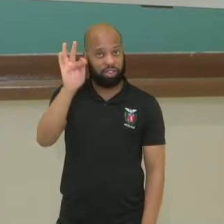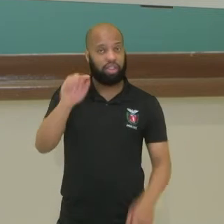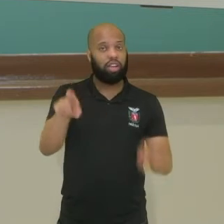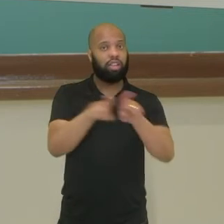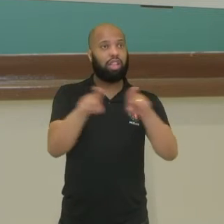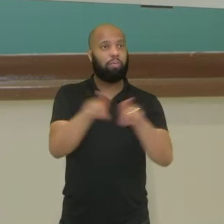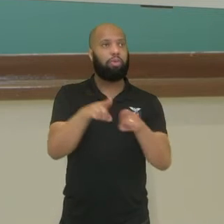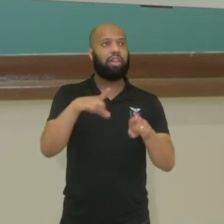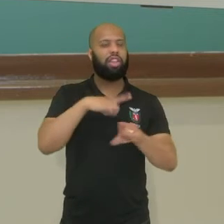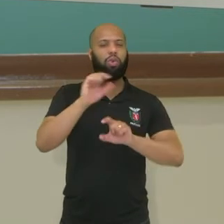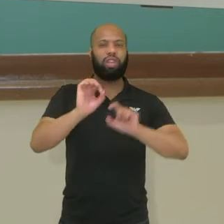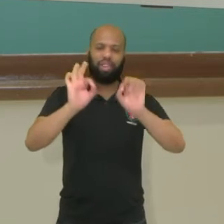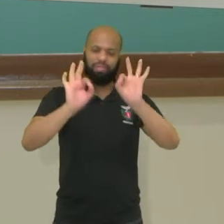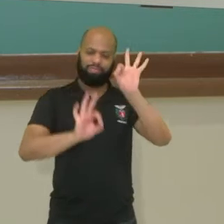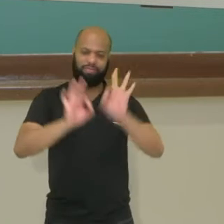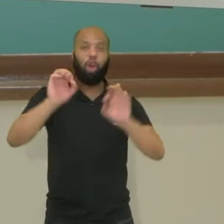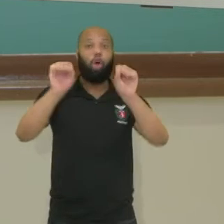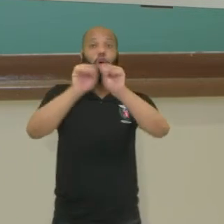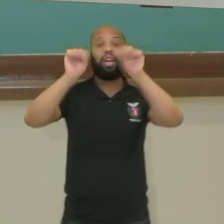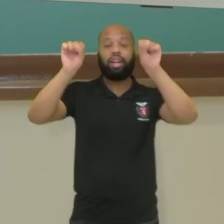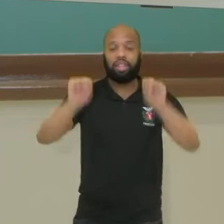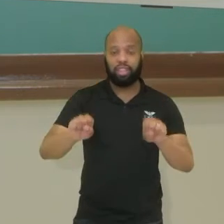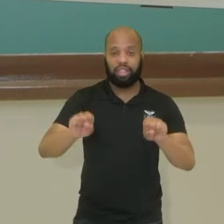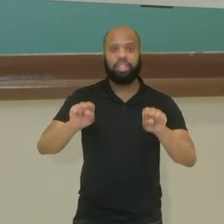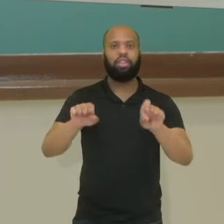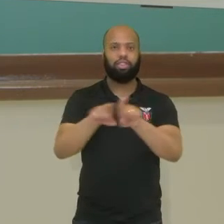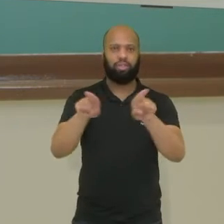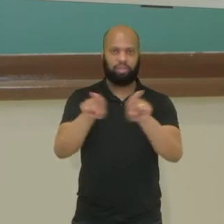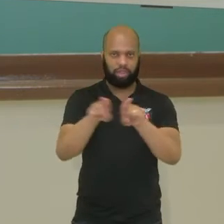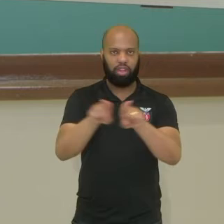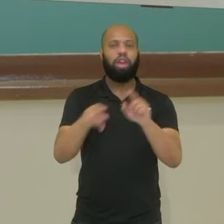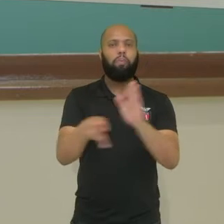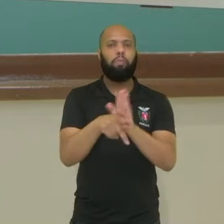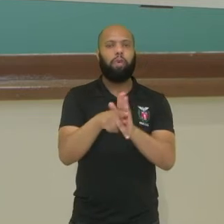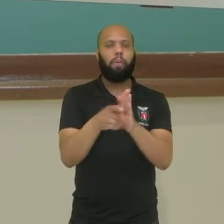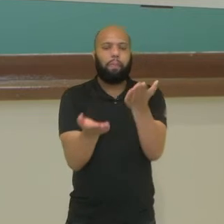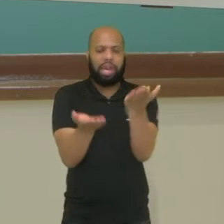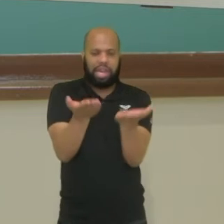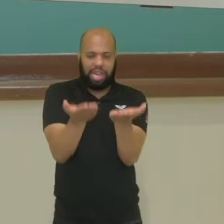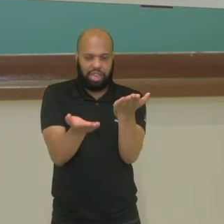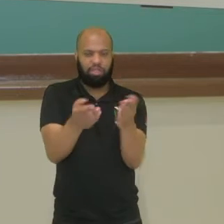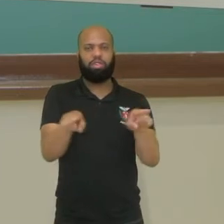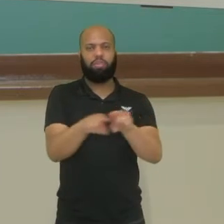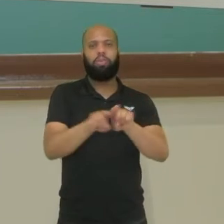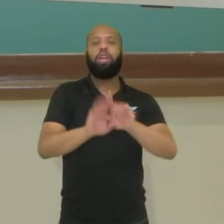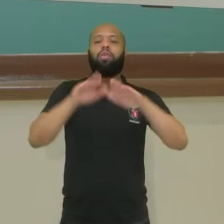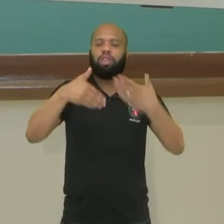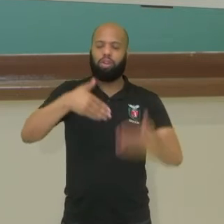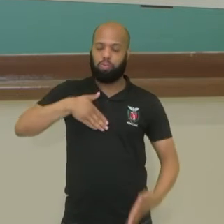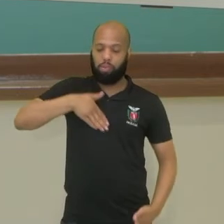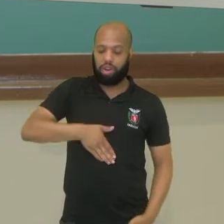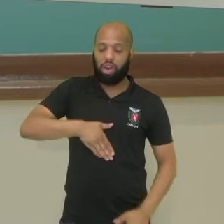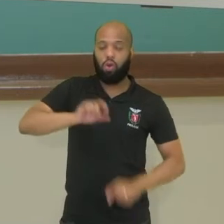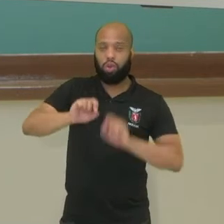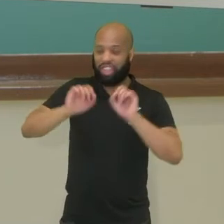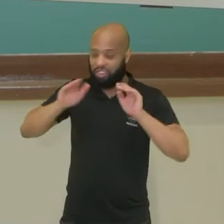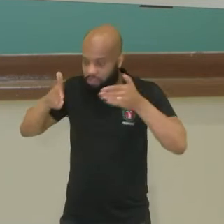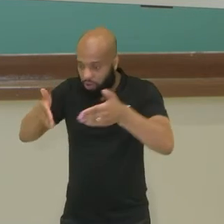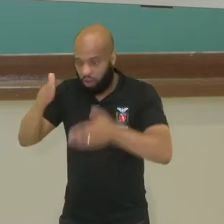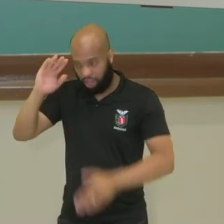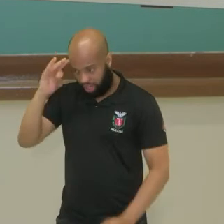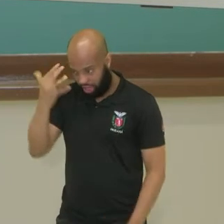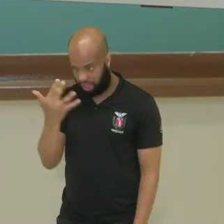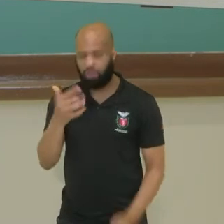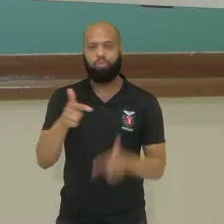sistema de pesos e medidas na França. Então, no período consular, Napoleão se volta para resolver os problemas da